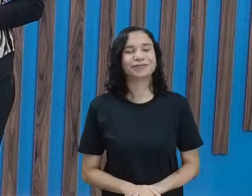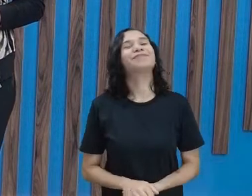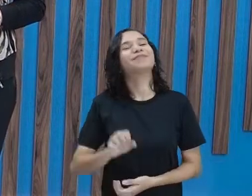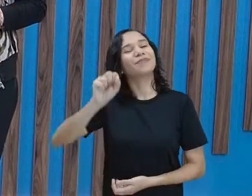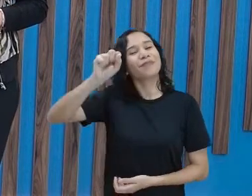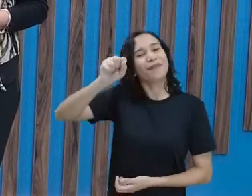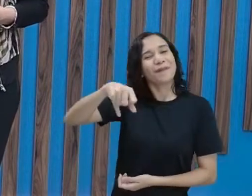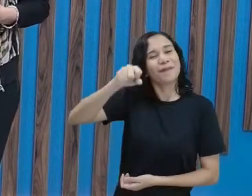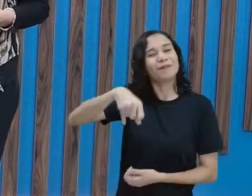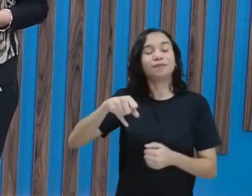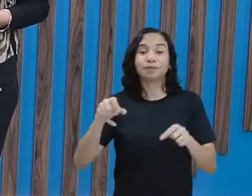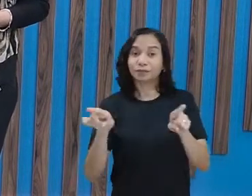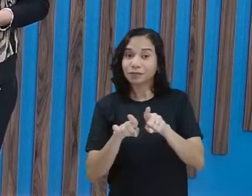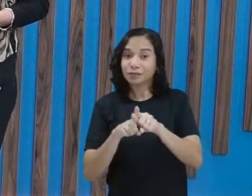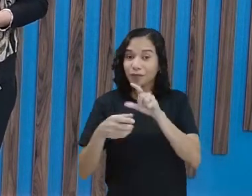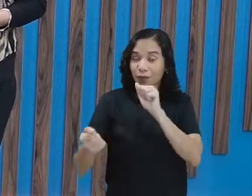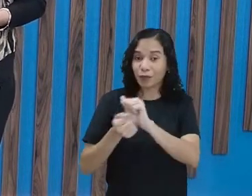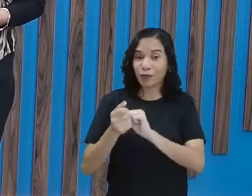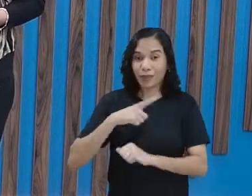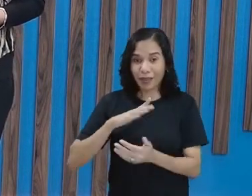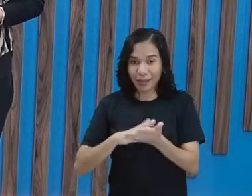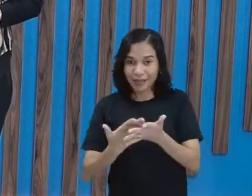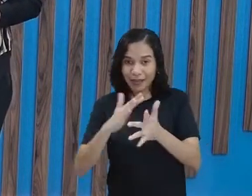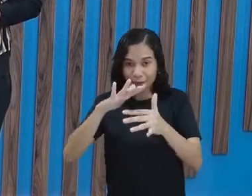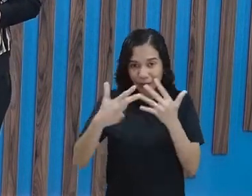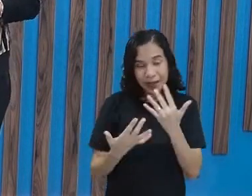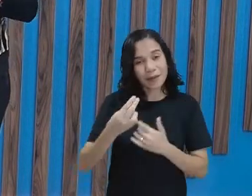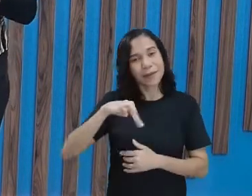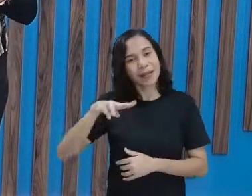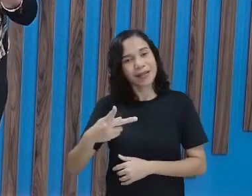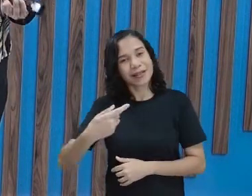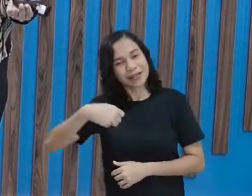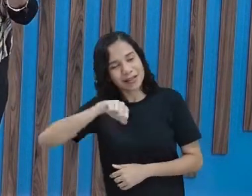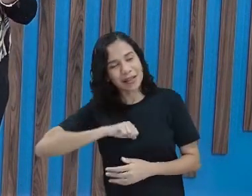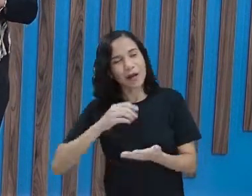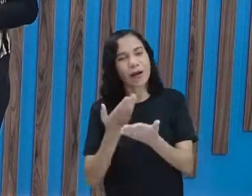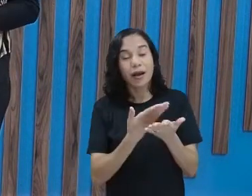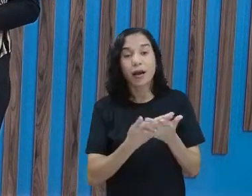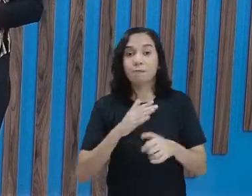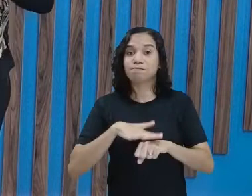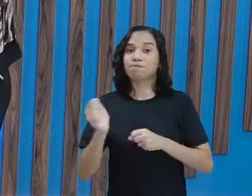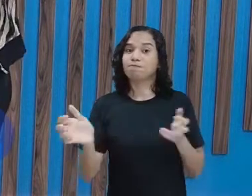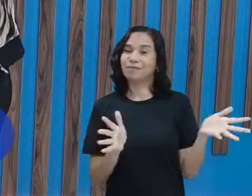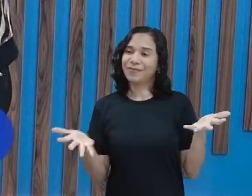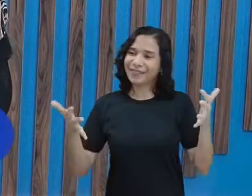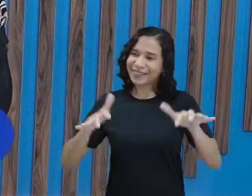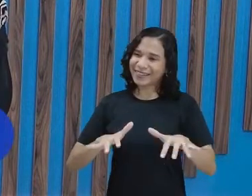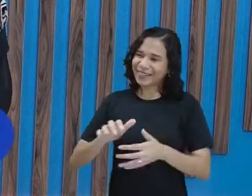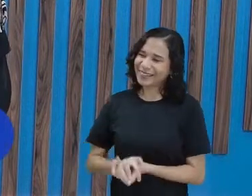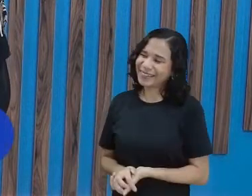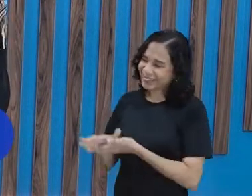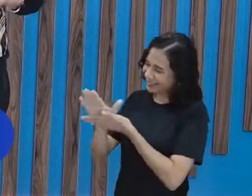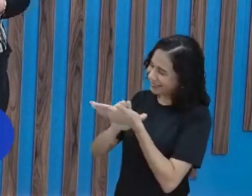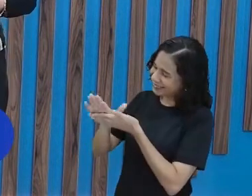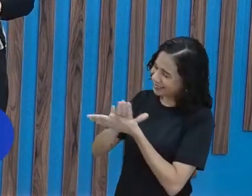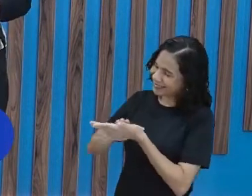Isso mesmo. Conosco também é Helena, intérprete de Libras, tornando nossa aula mais inclusiva. Bem-vinda,